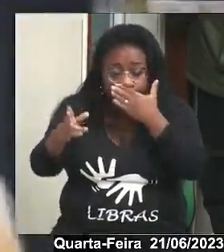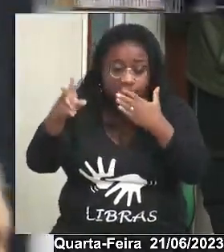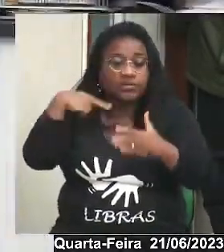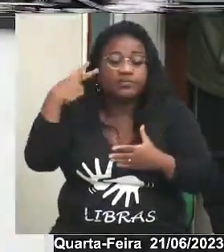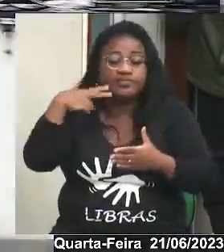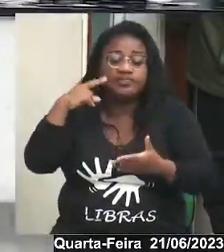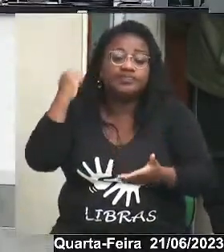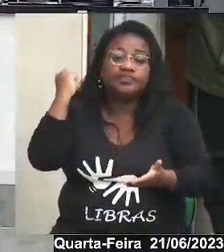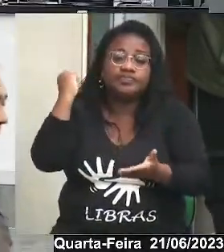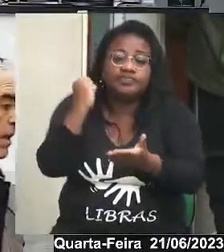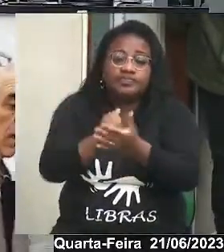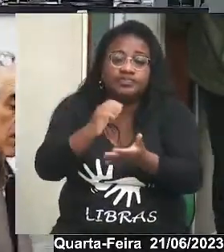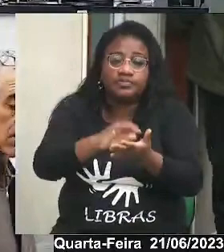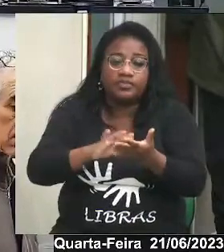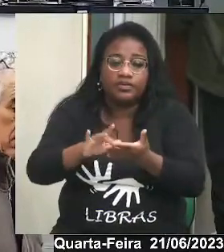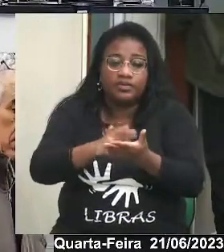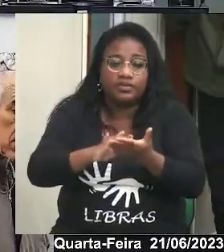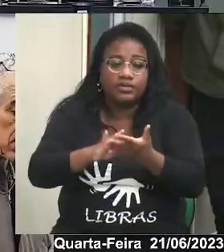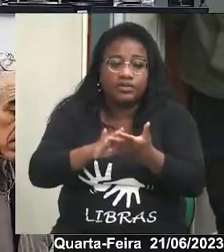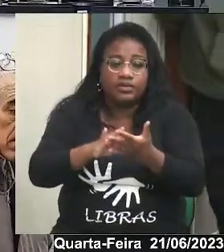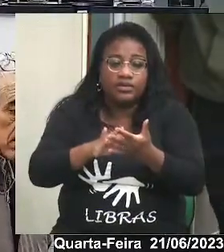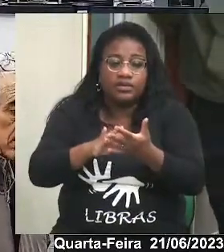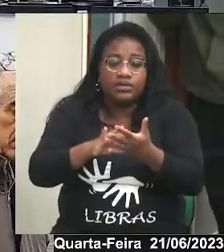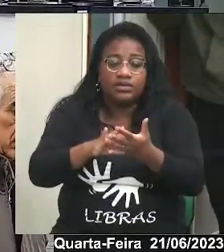senhores vereadores que registrem seus votos.